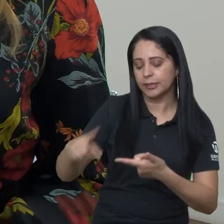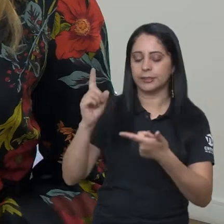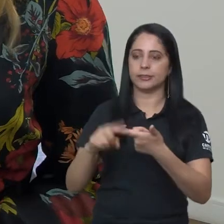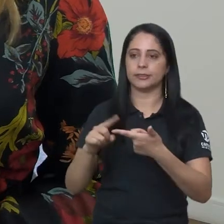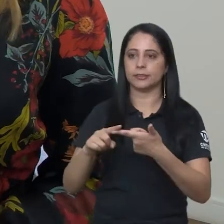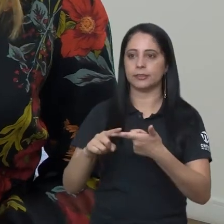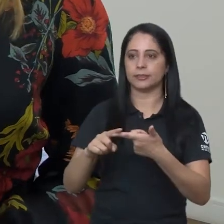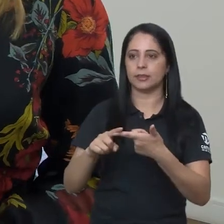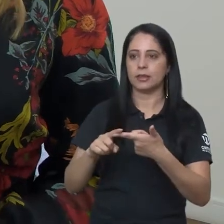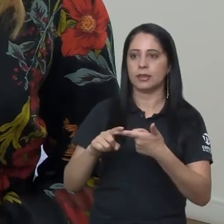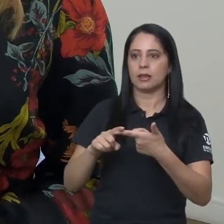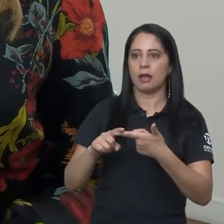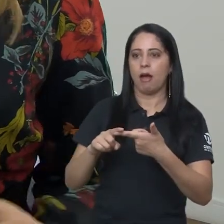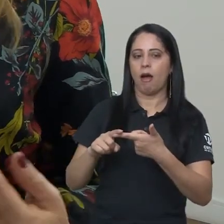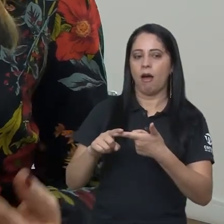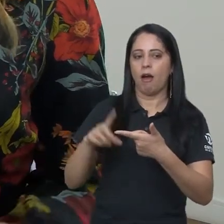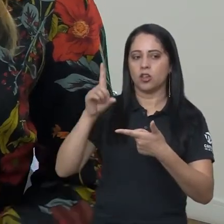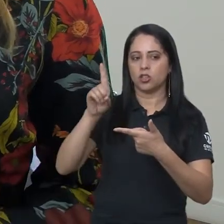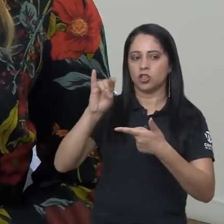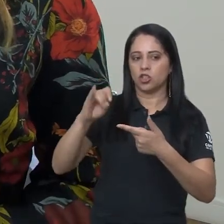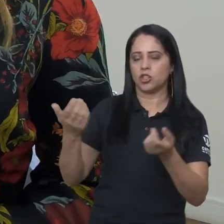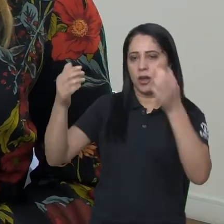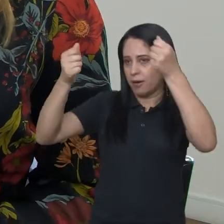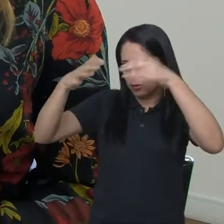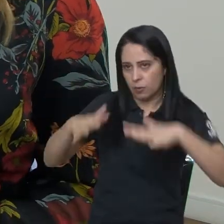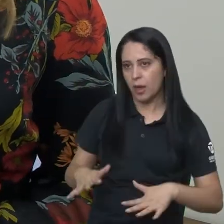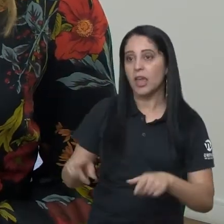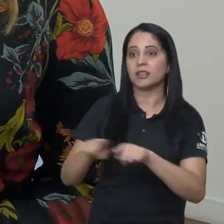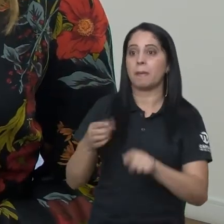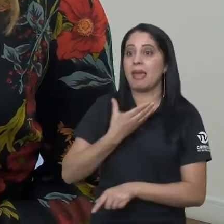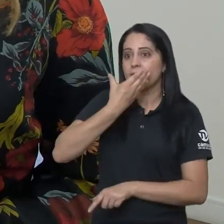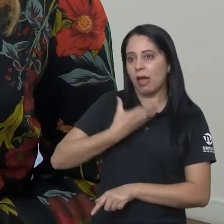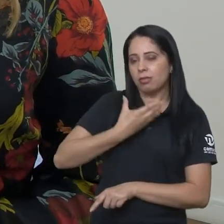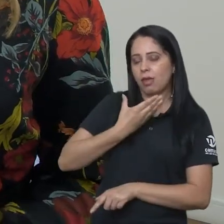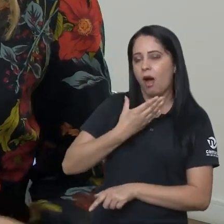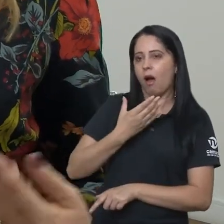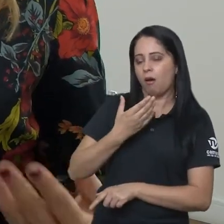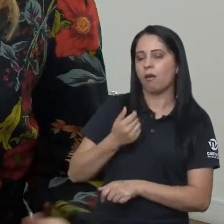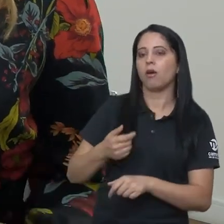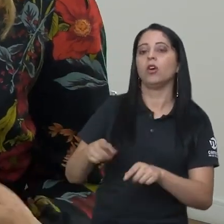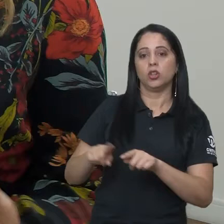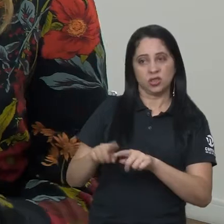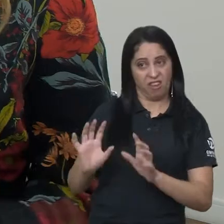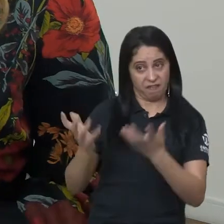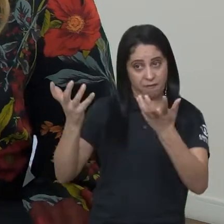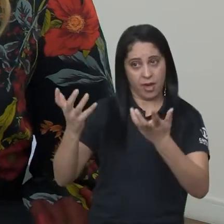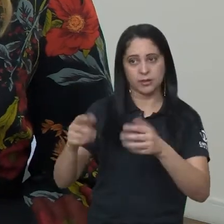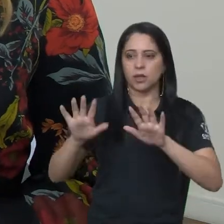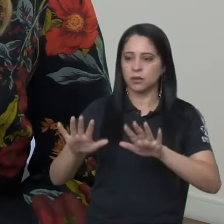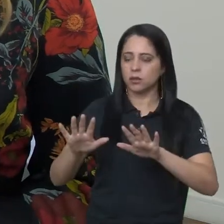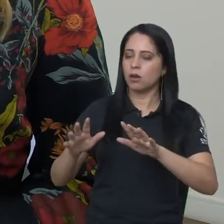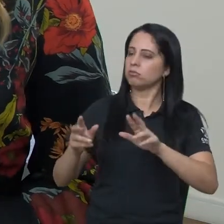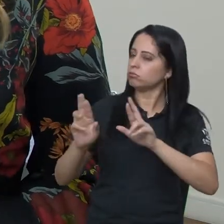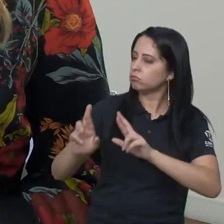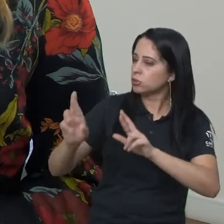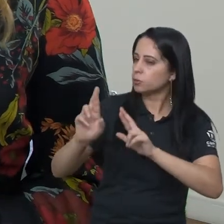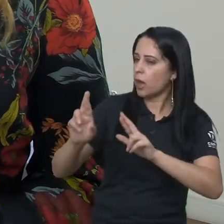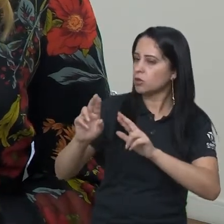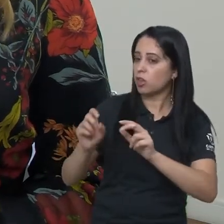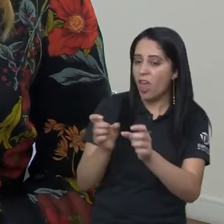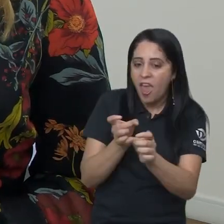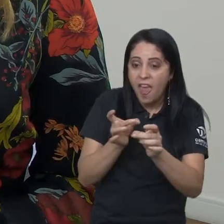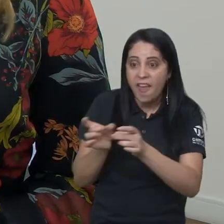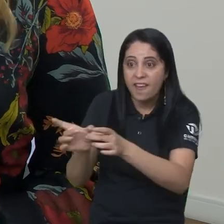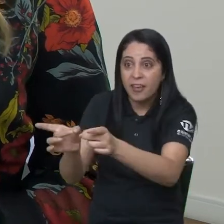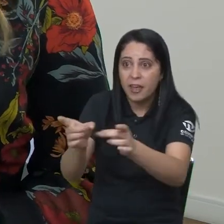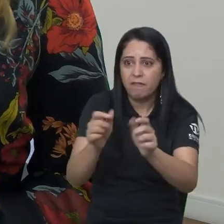das Crianças em outubro, temos a Black Friday em novembro e Natal em dezembro. Então, a tendência nesses próximos meses é realmente aumentar ainda